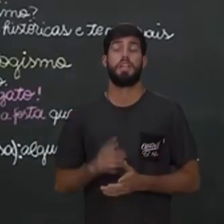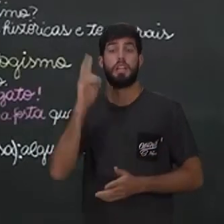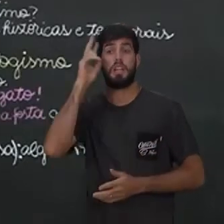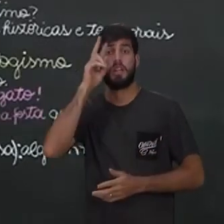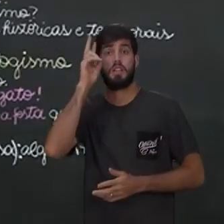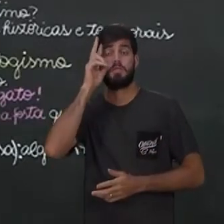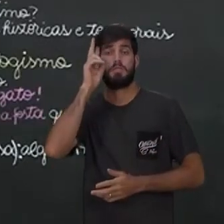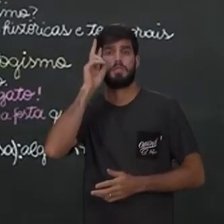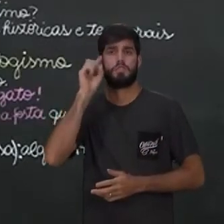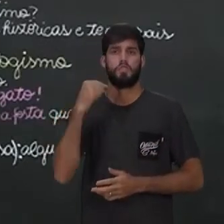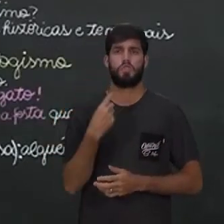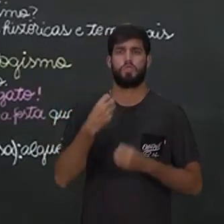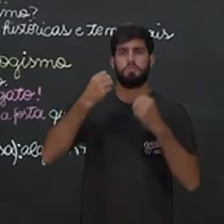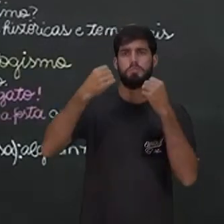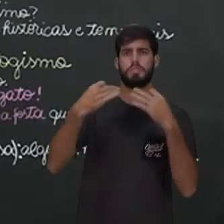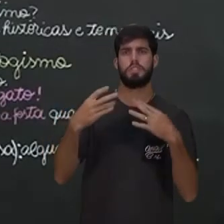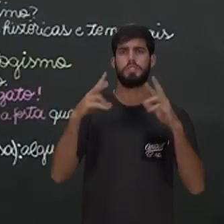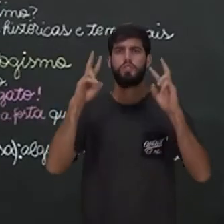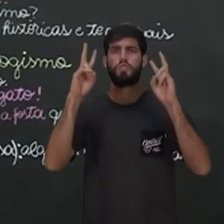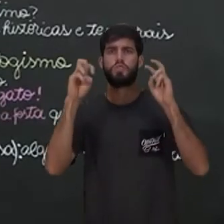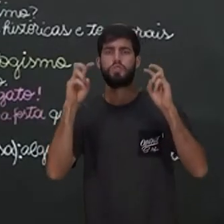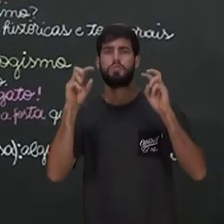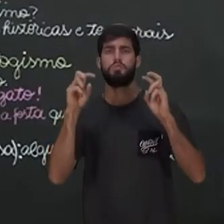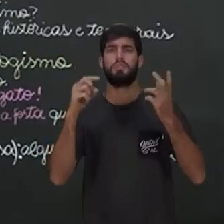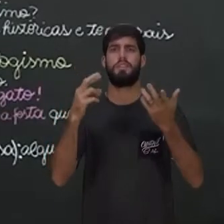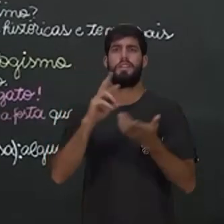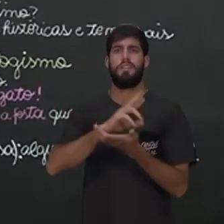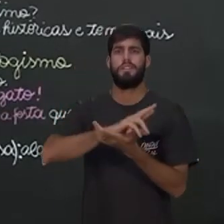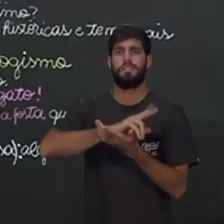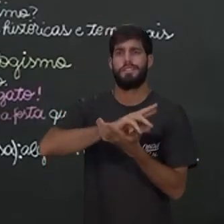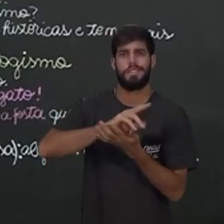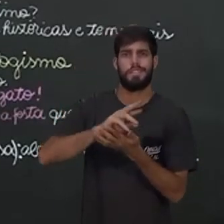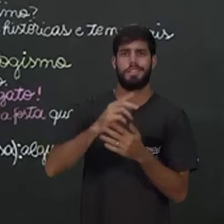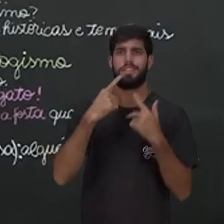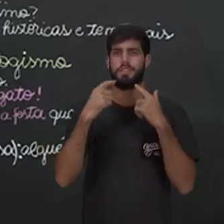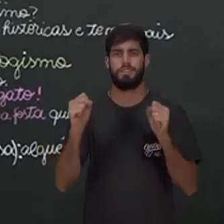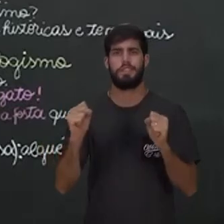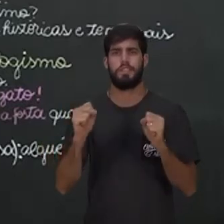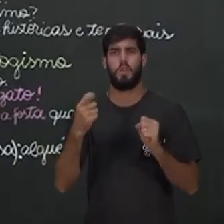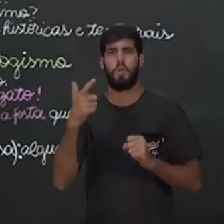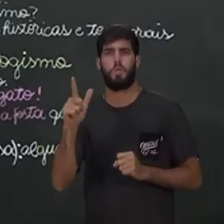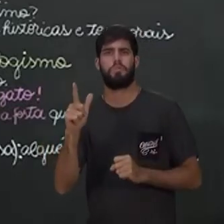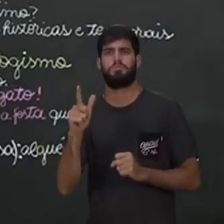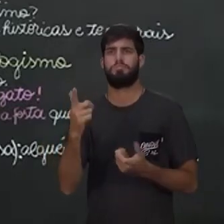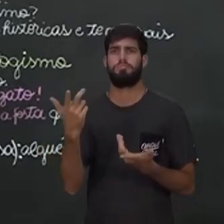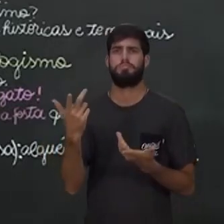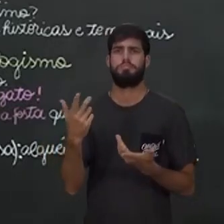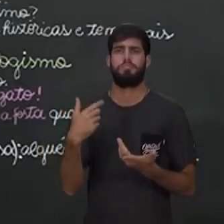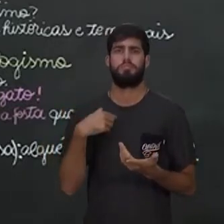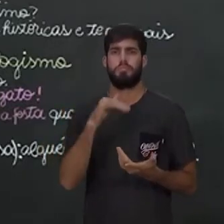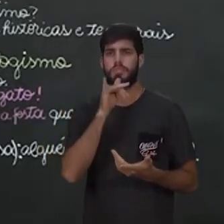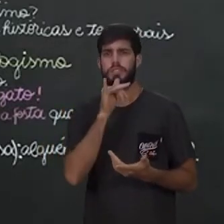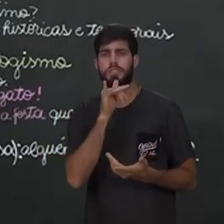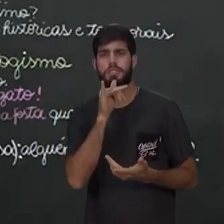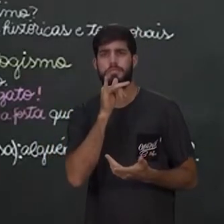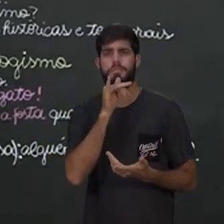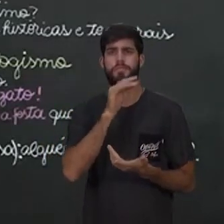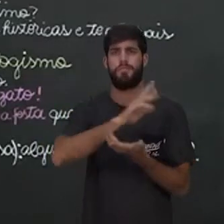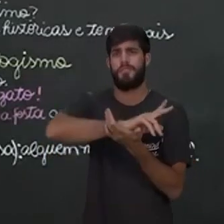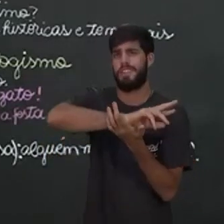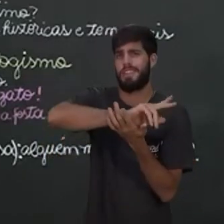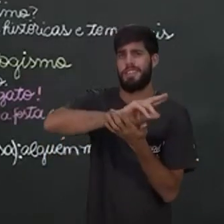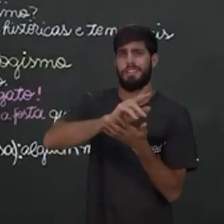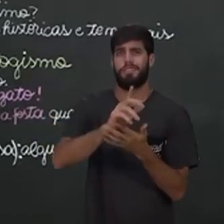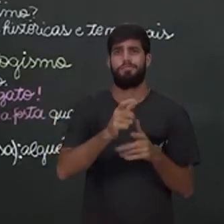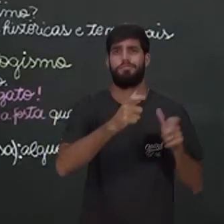gente fala em variedades linguísticas, a gente está falando também de outras possibilidades, como, por exemplo, as variedades regionais, as variedades